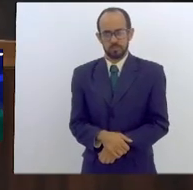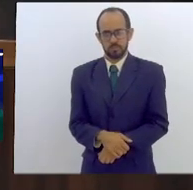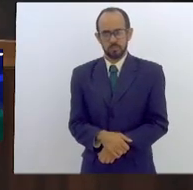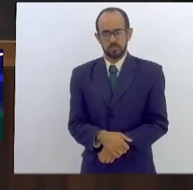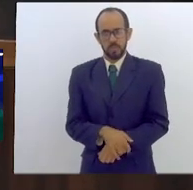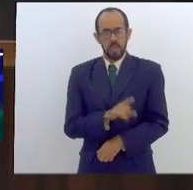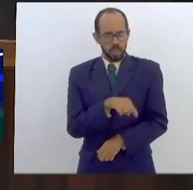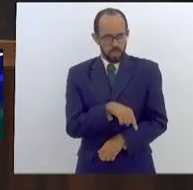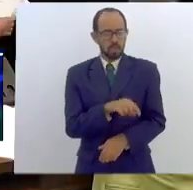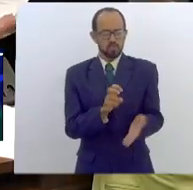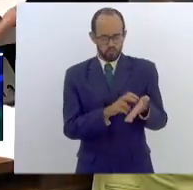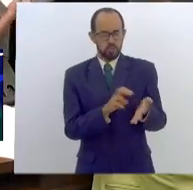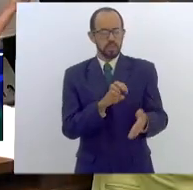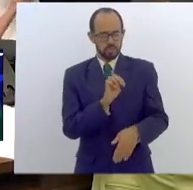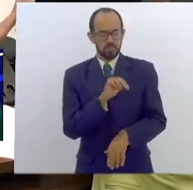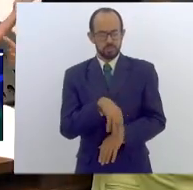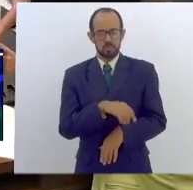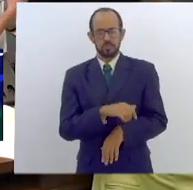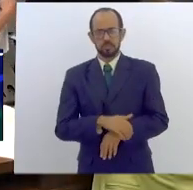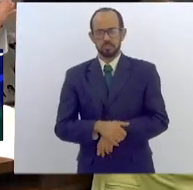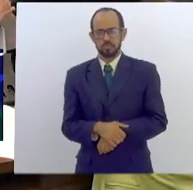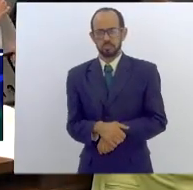É de manhã, é. Vou incluir.